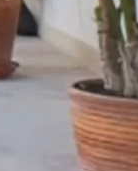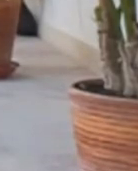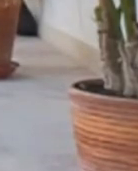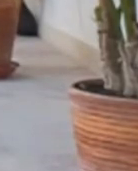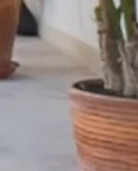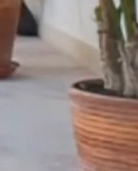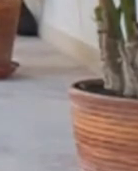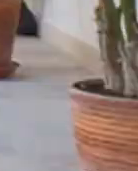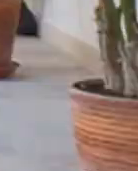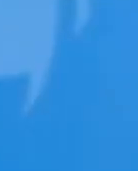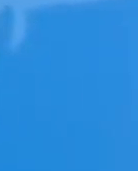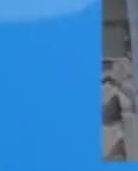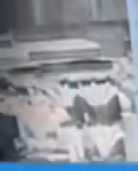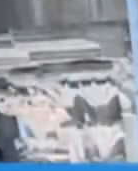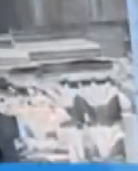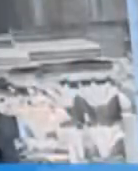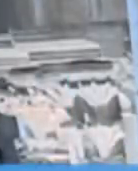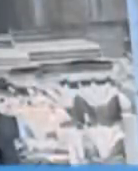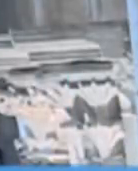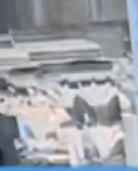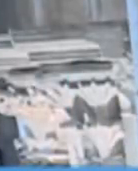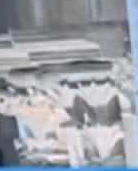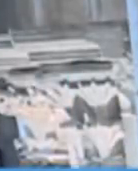mas também de esperança.